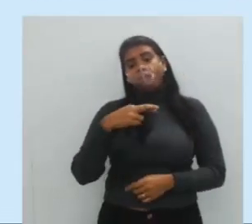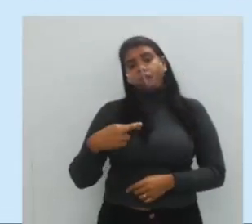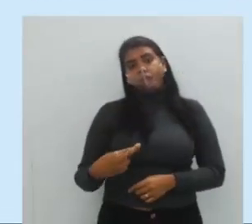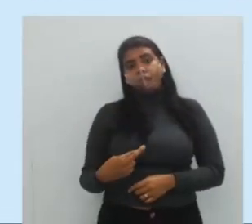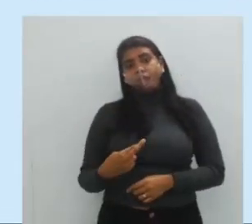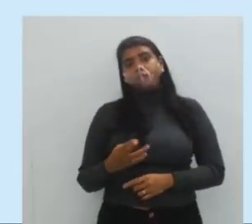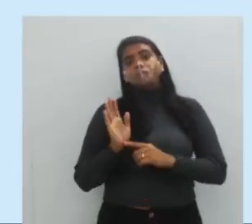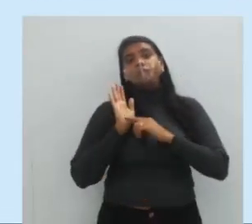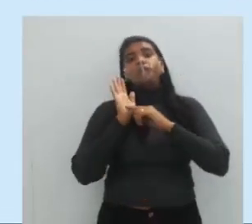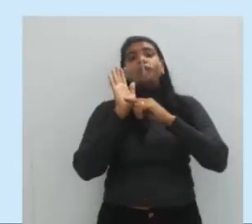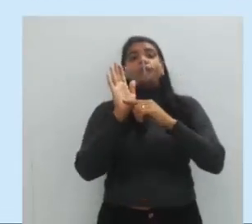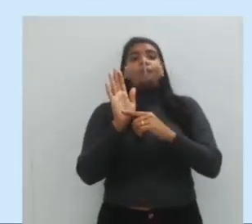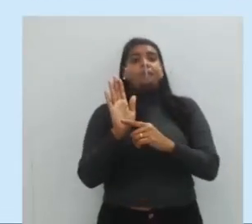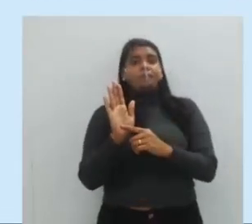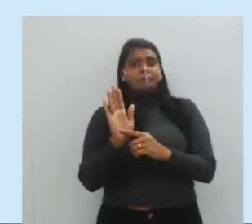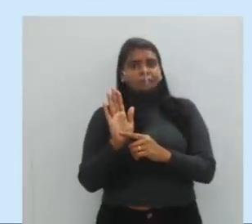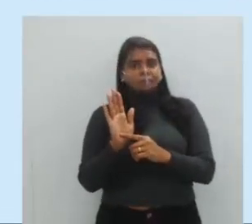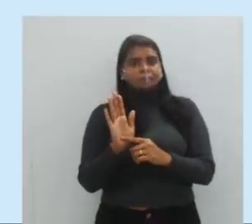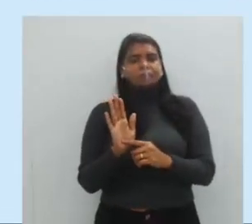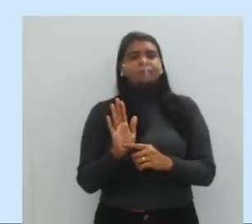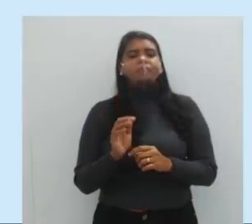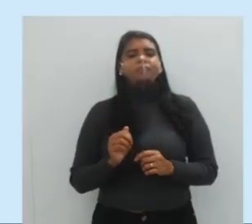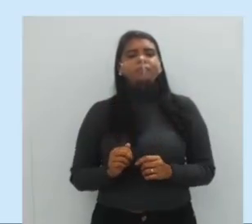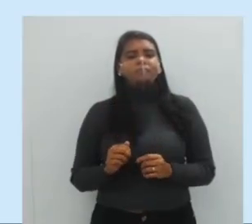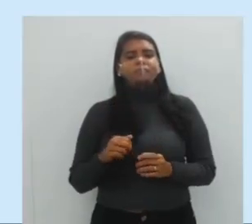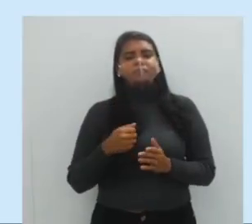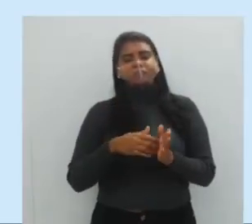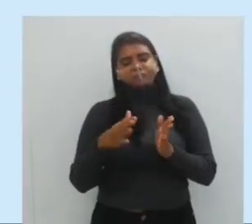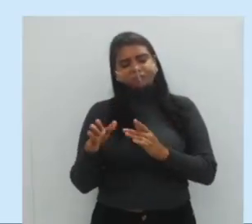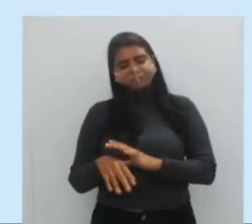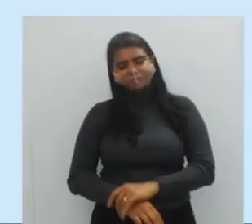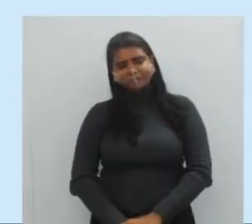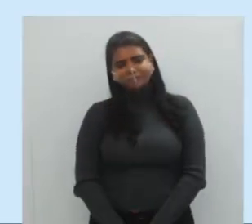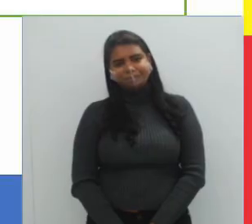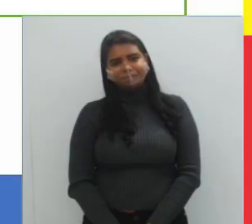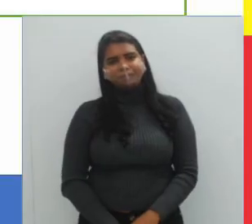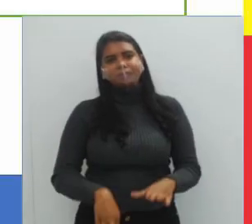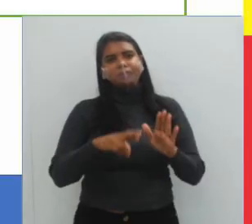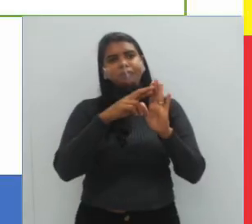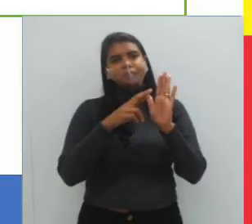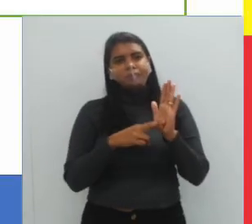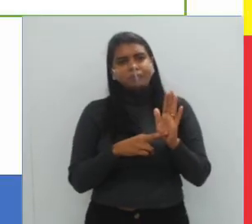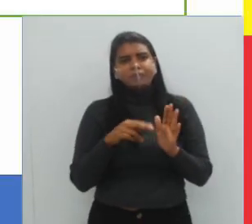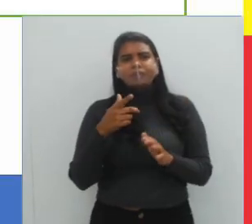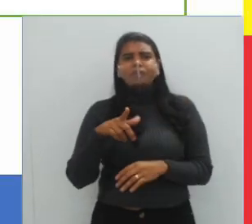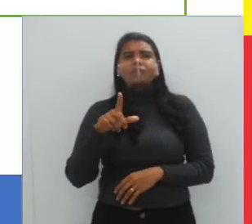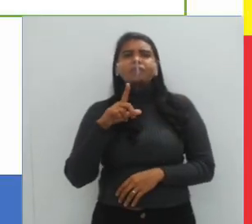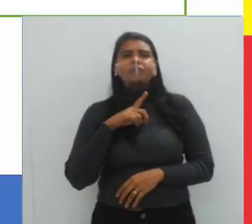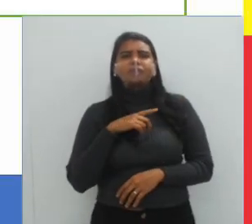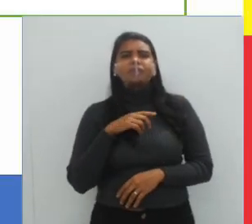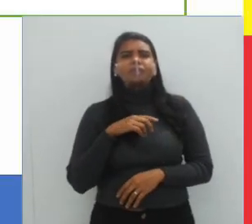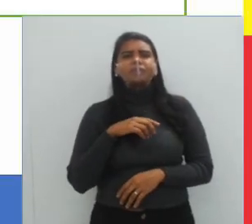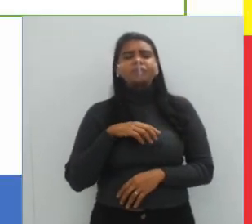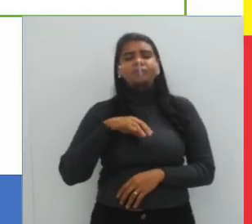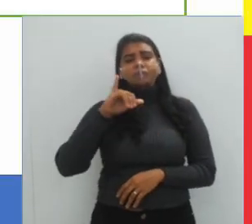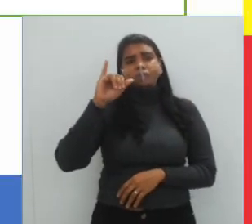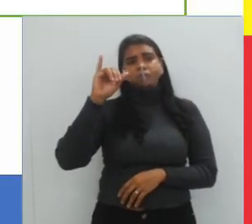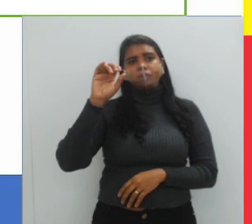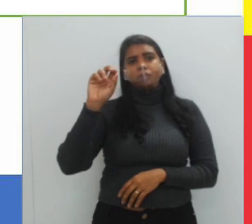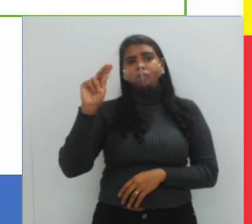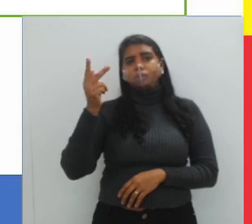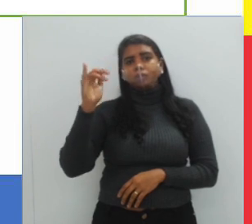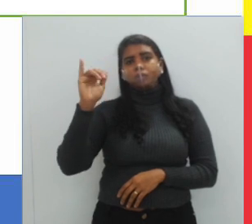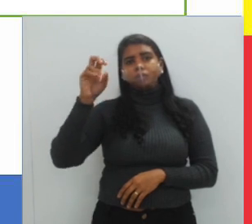símbolos religiosos que representam doutrinas. Vamos adiante. Nós temos aqui o Om do